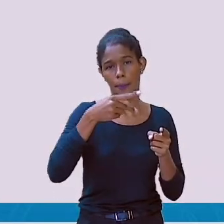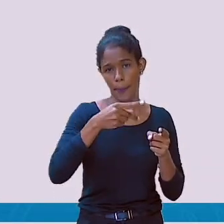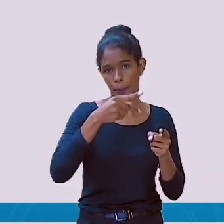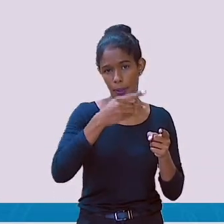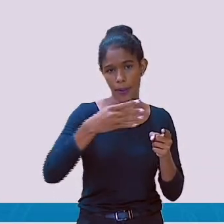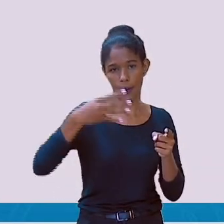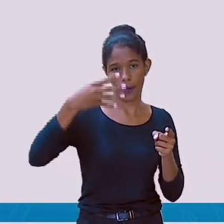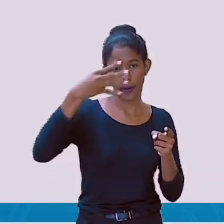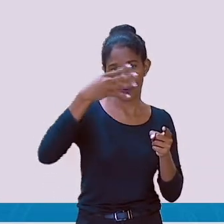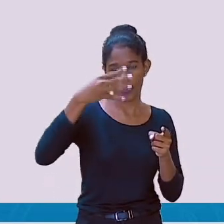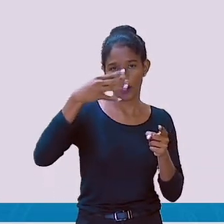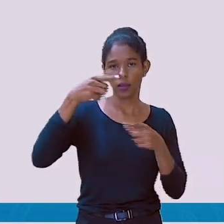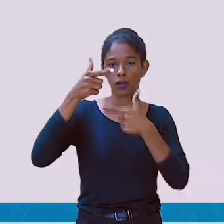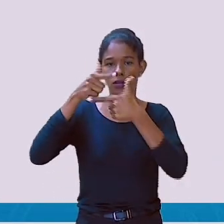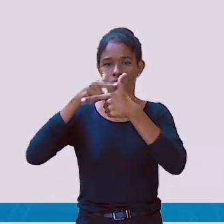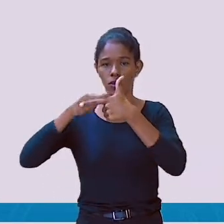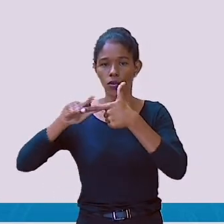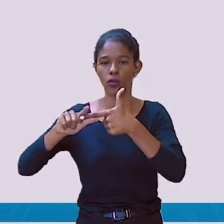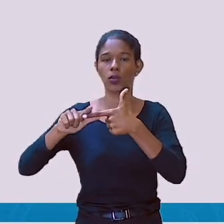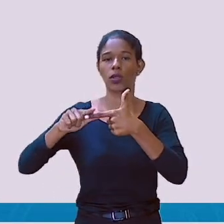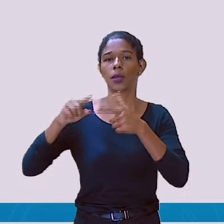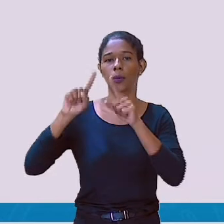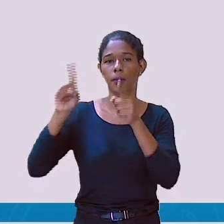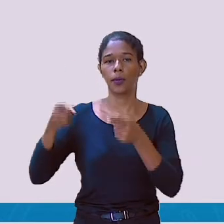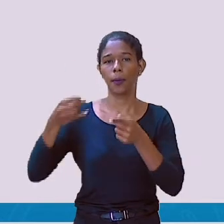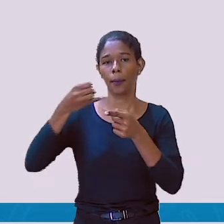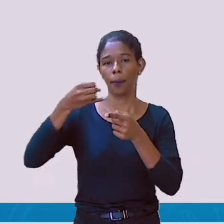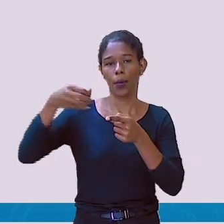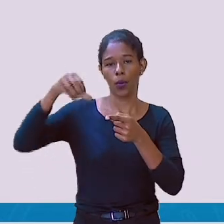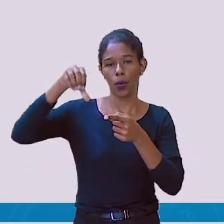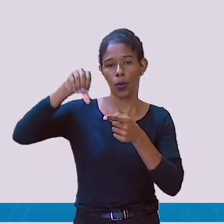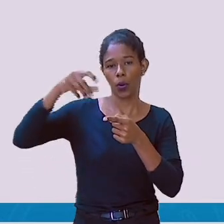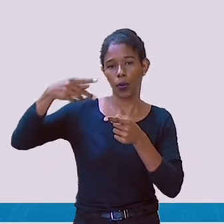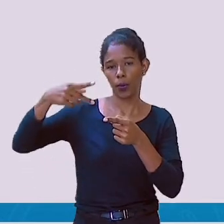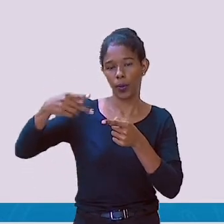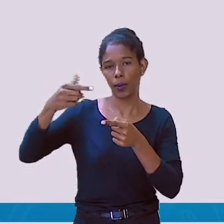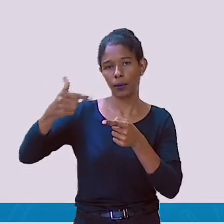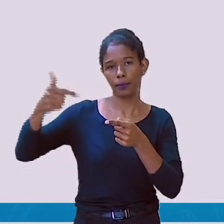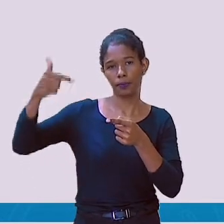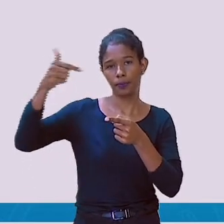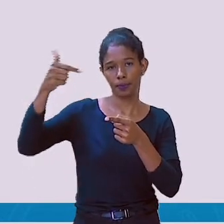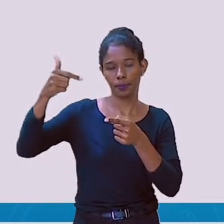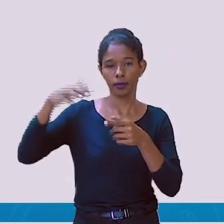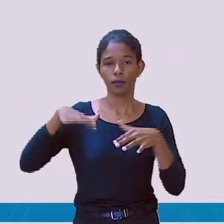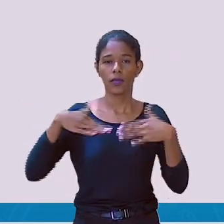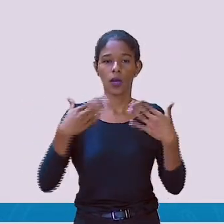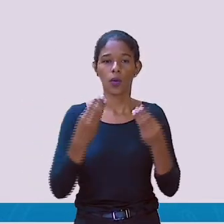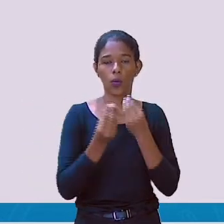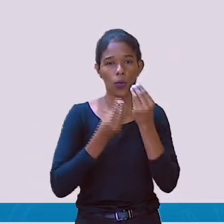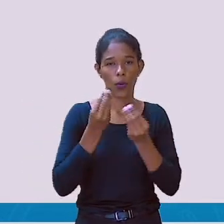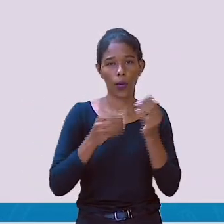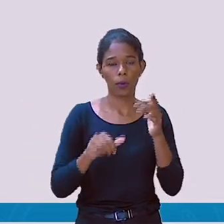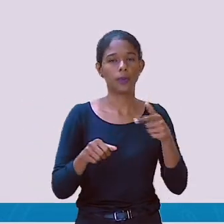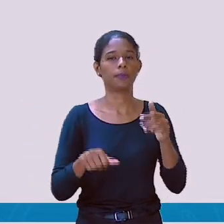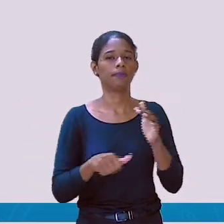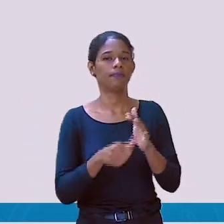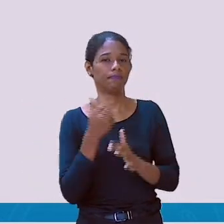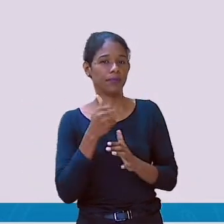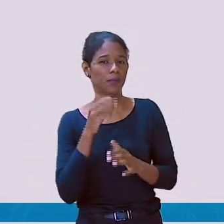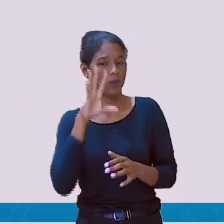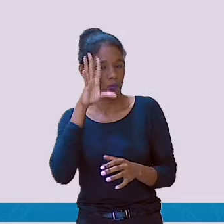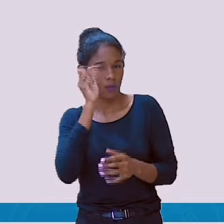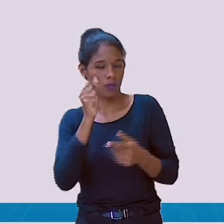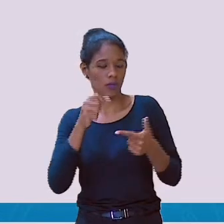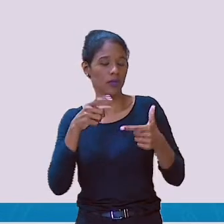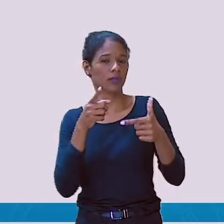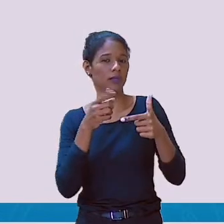9p elevado ao quadrado. Resolvendo o coeficiente, a parte numérica, eu vou ter 36 dividido